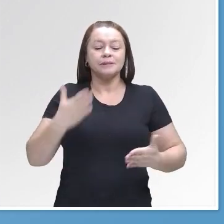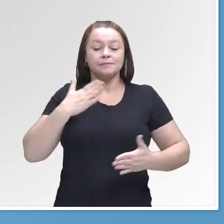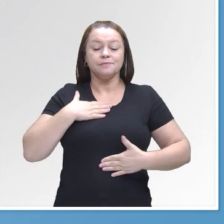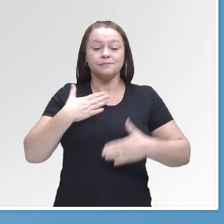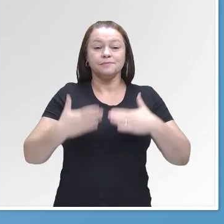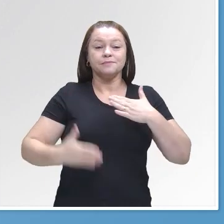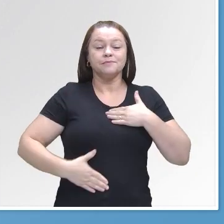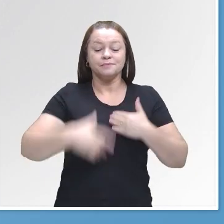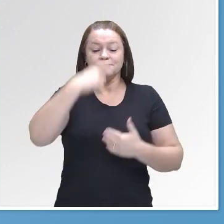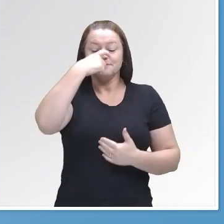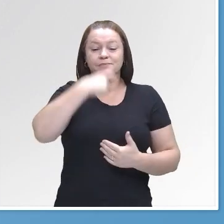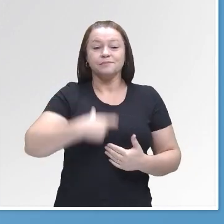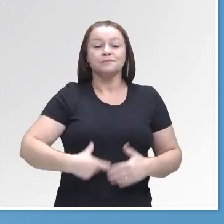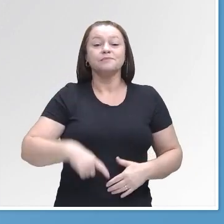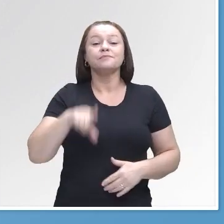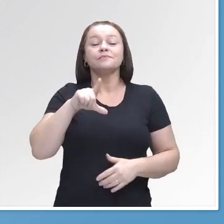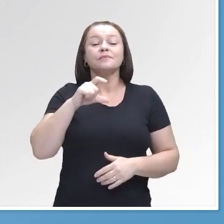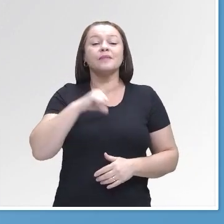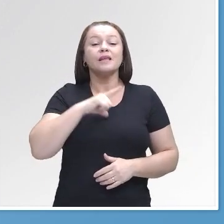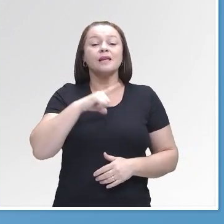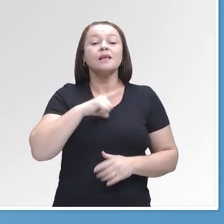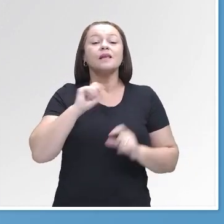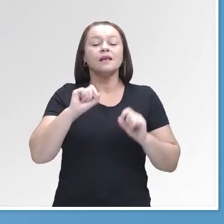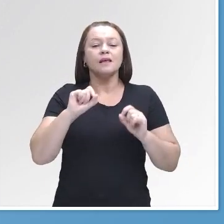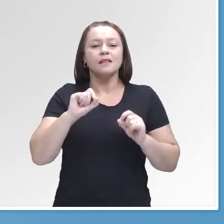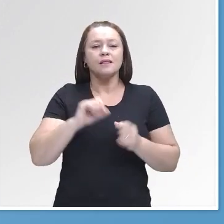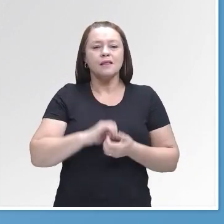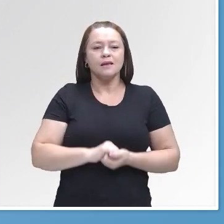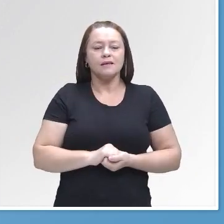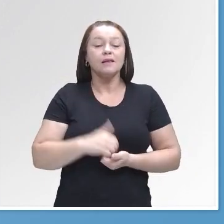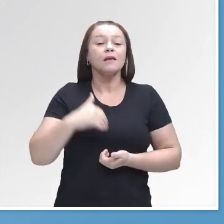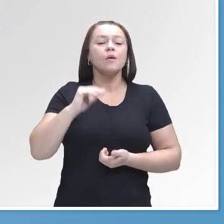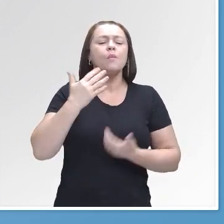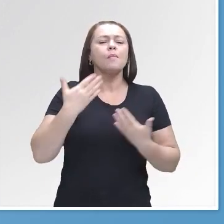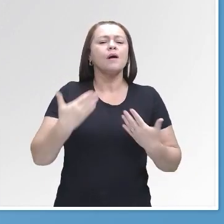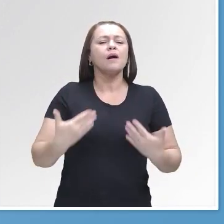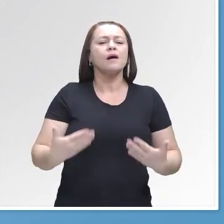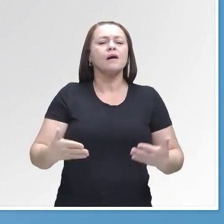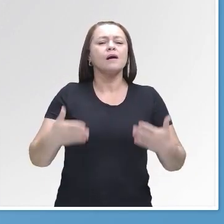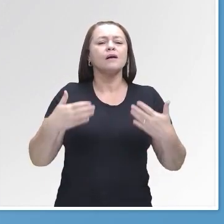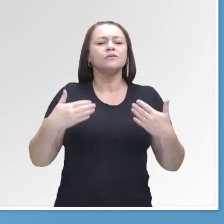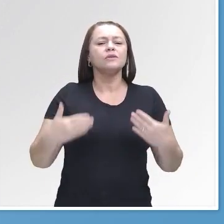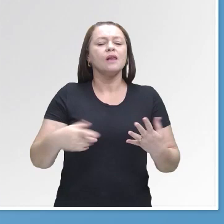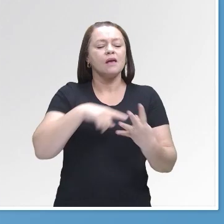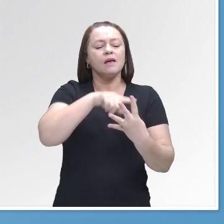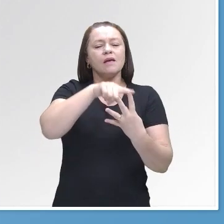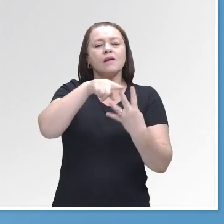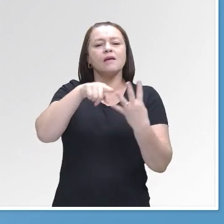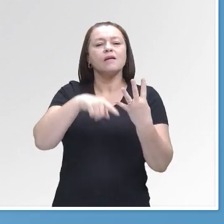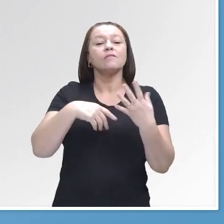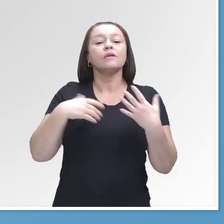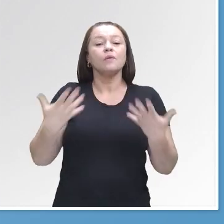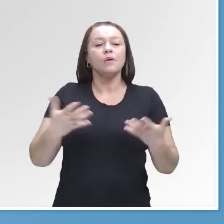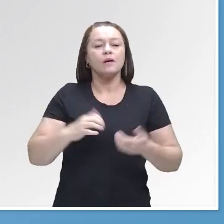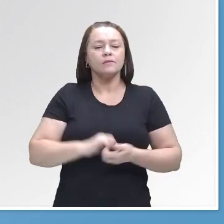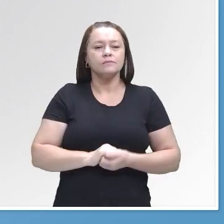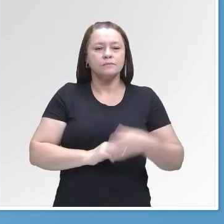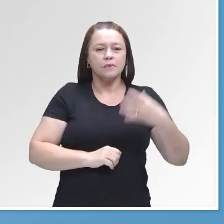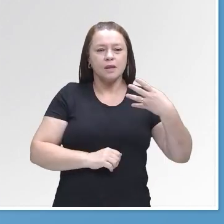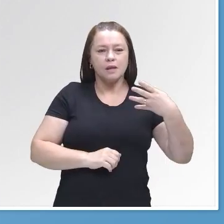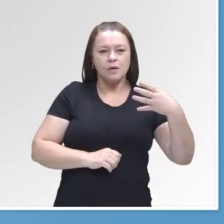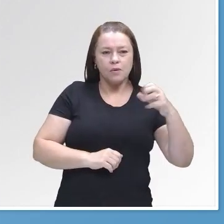corporal? Quem tem menor massa corporal? Pedro, 48